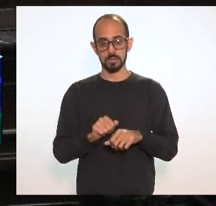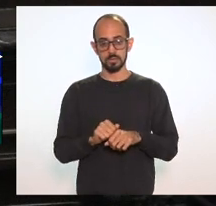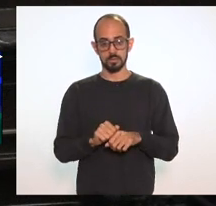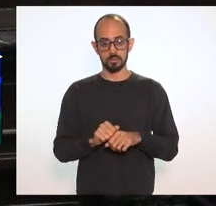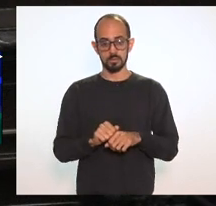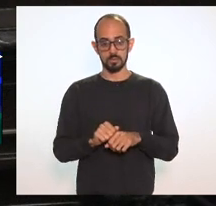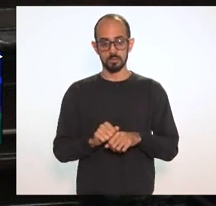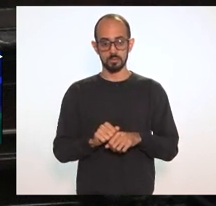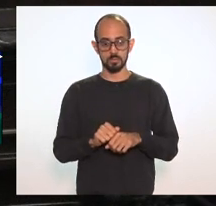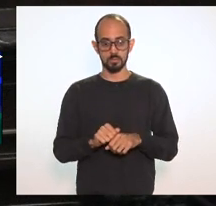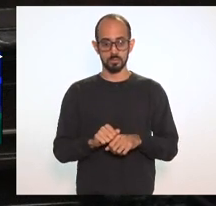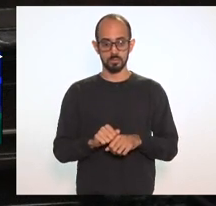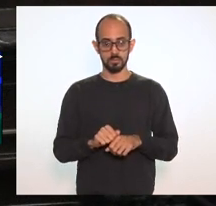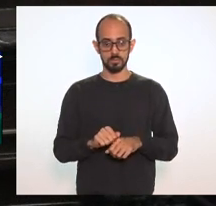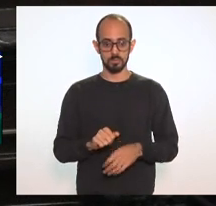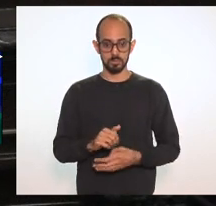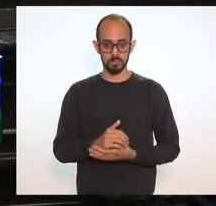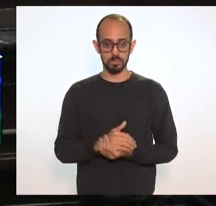remuneratório